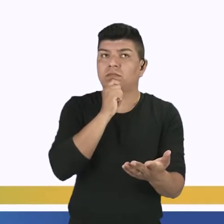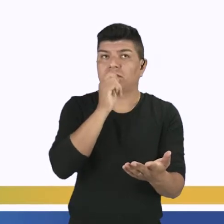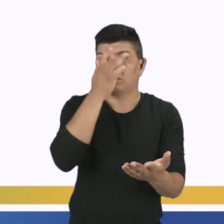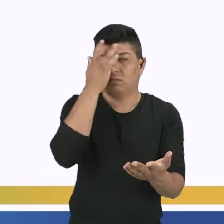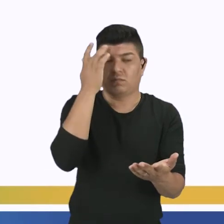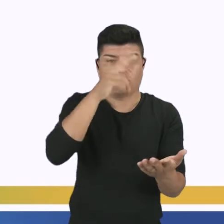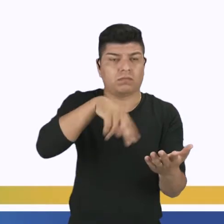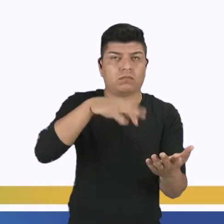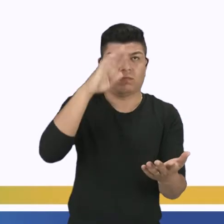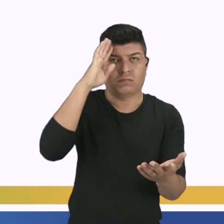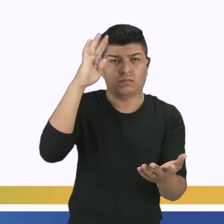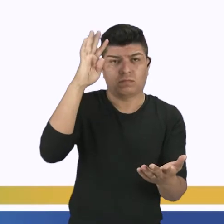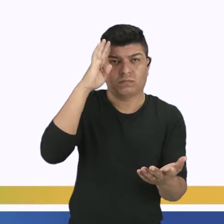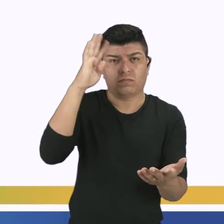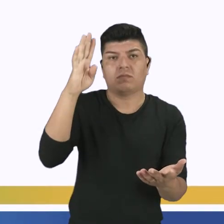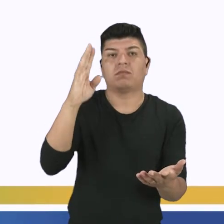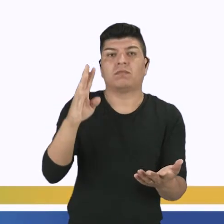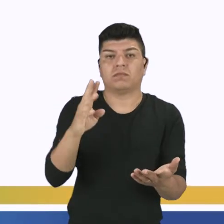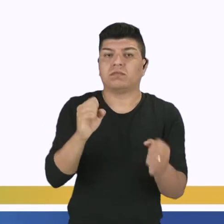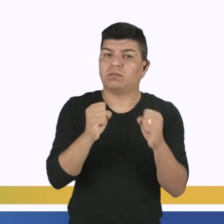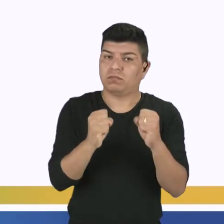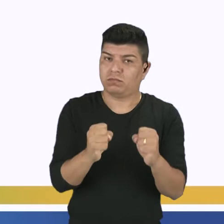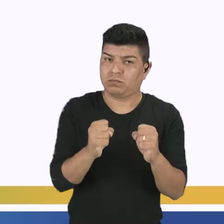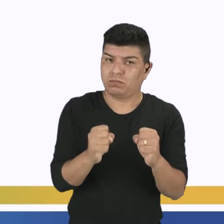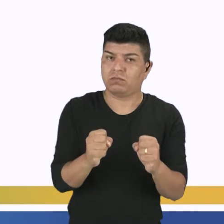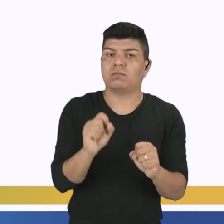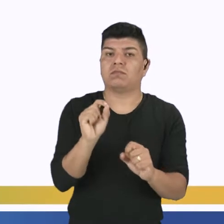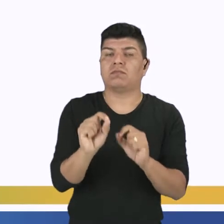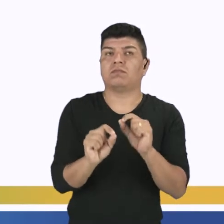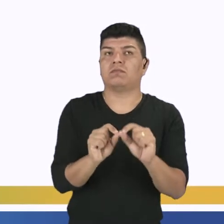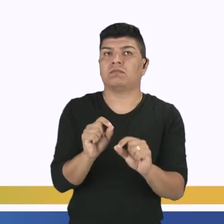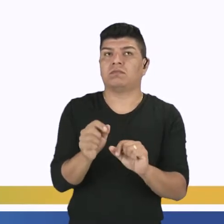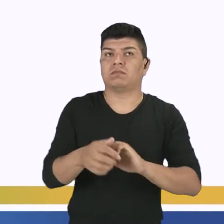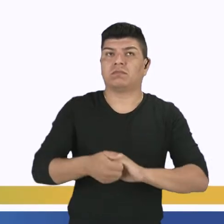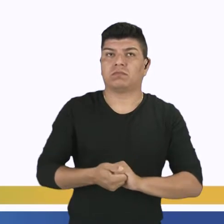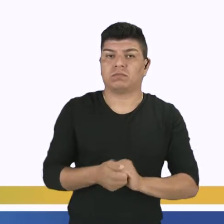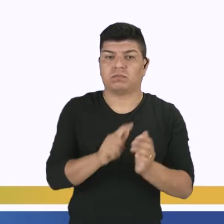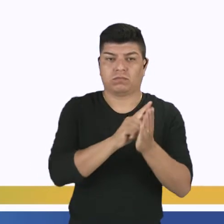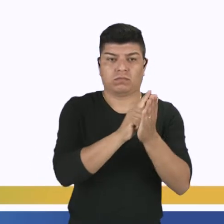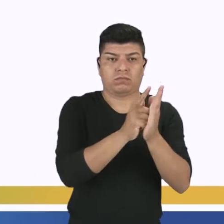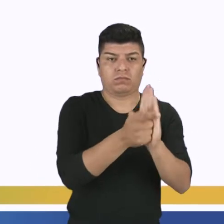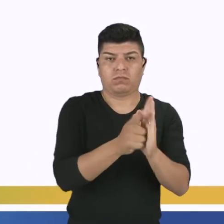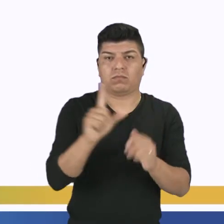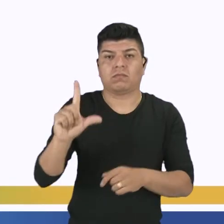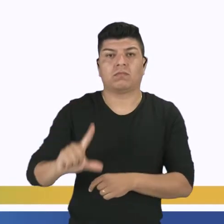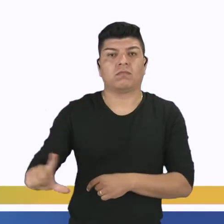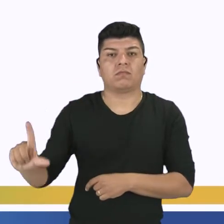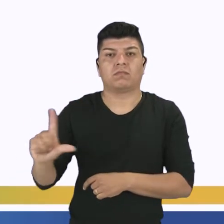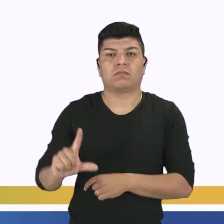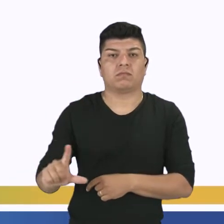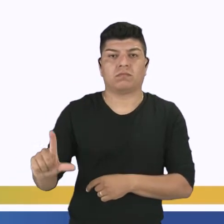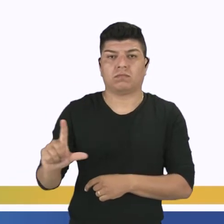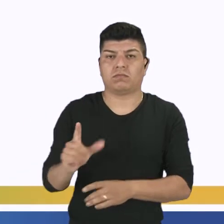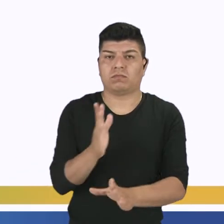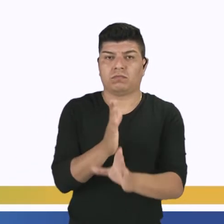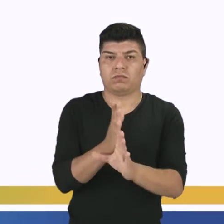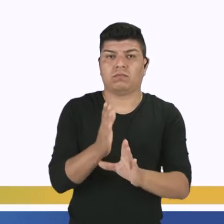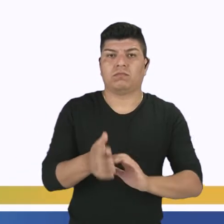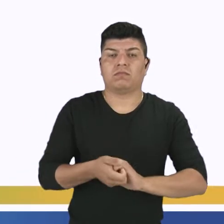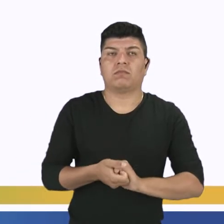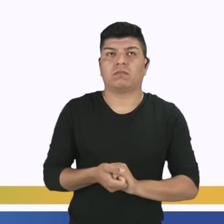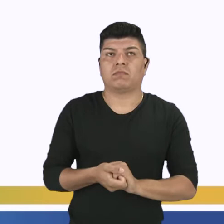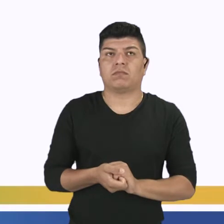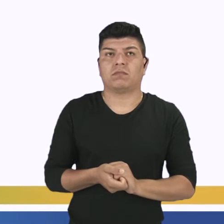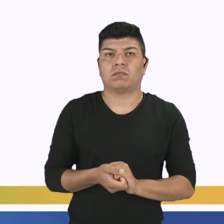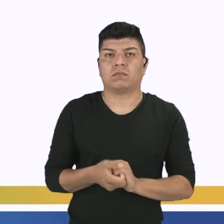leitor refletir. Então, pode ser considerado, tá, um gênero literário, por esse motivo. Porque